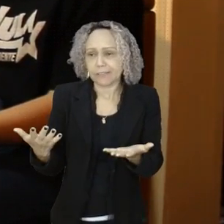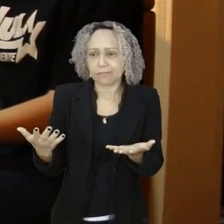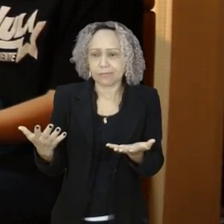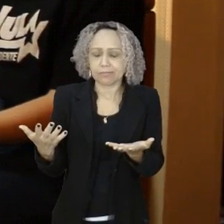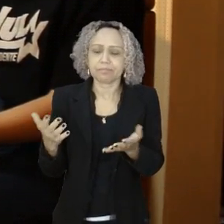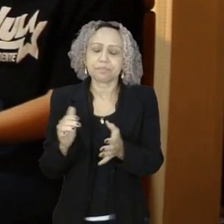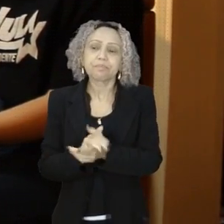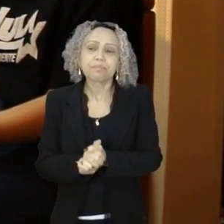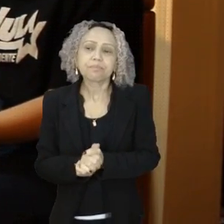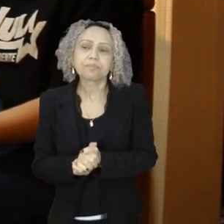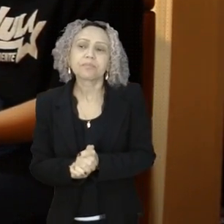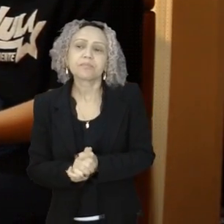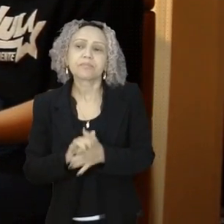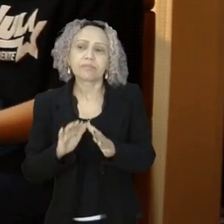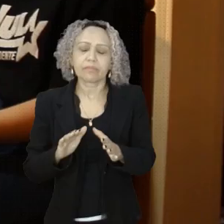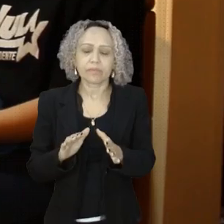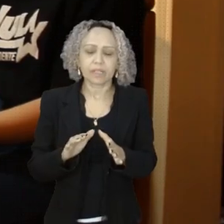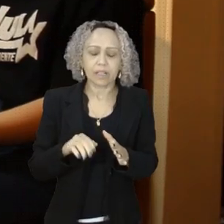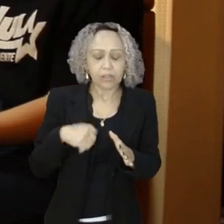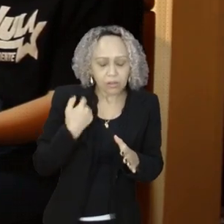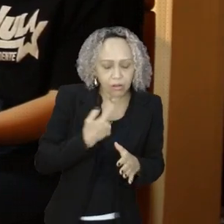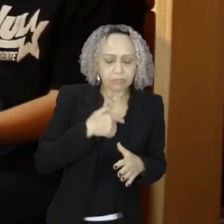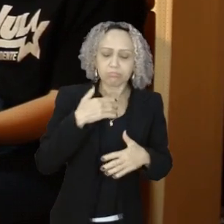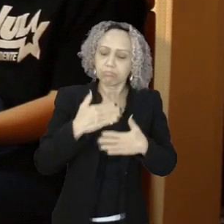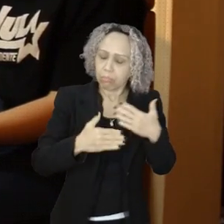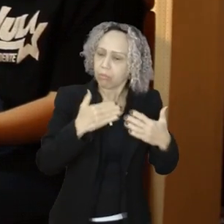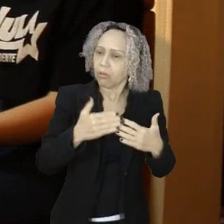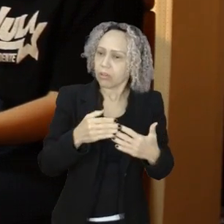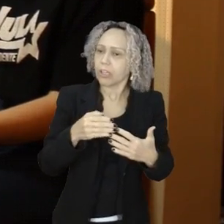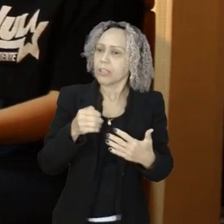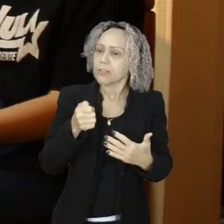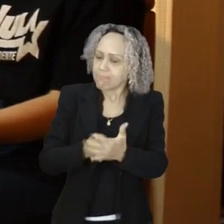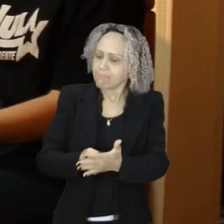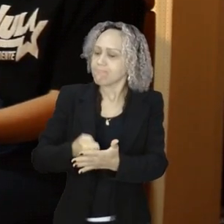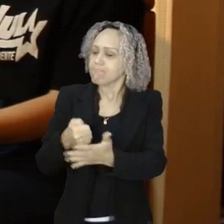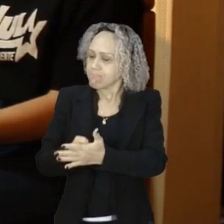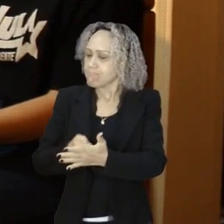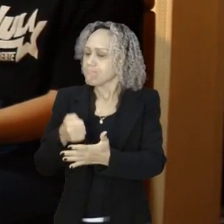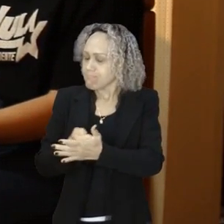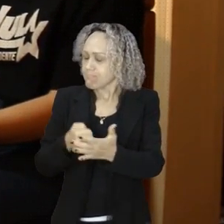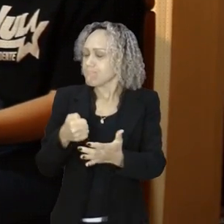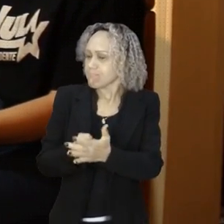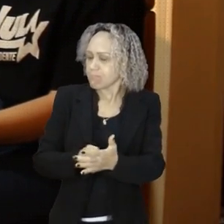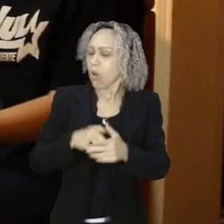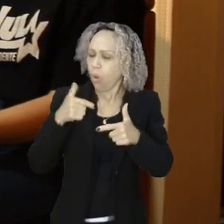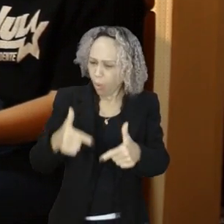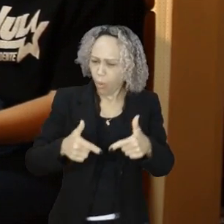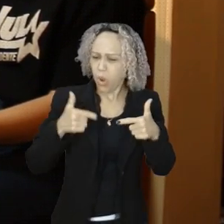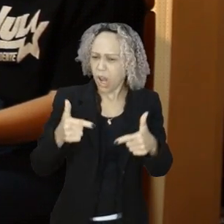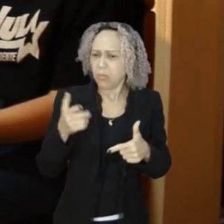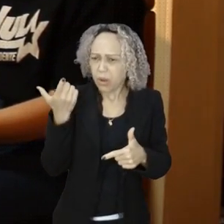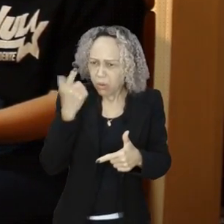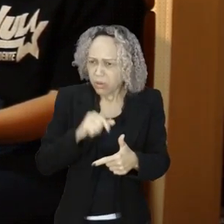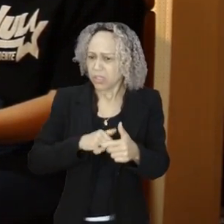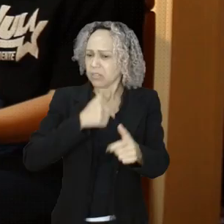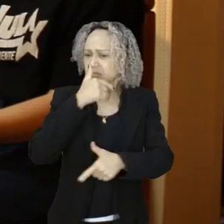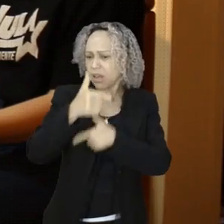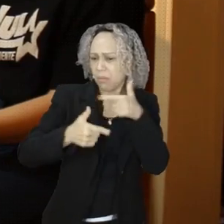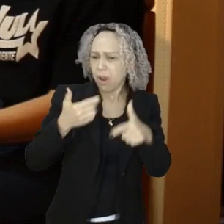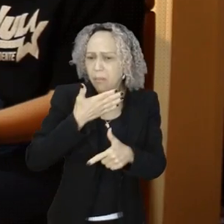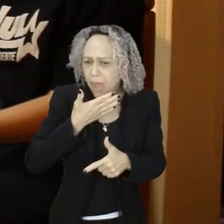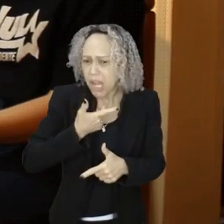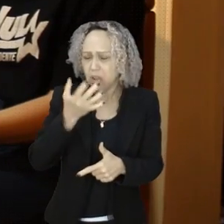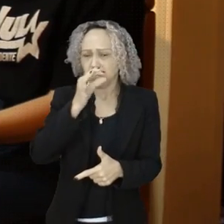no processo de reivindicação de melhores condições de vida, né, melhores condições de trabalho, de